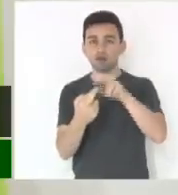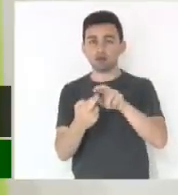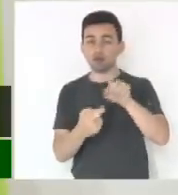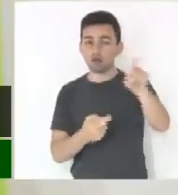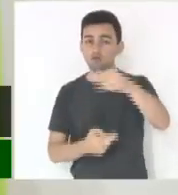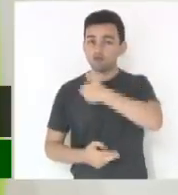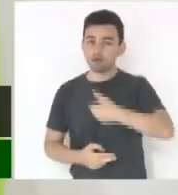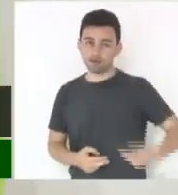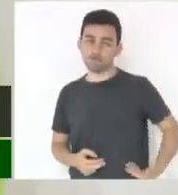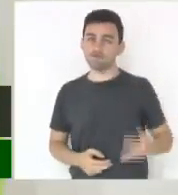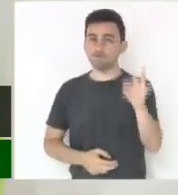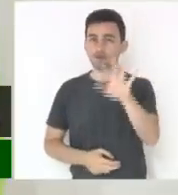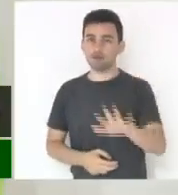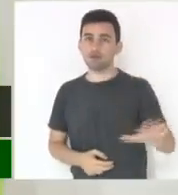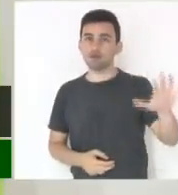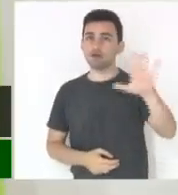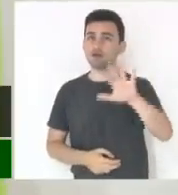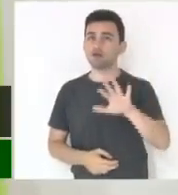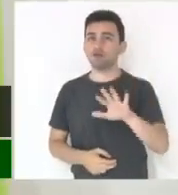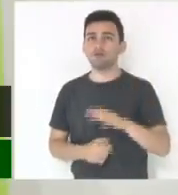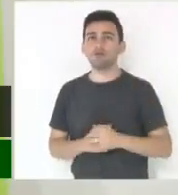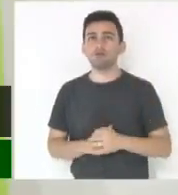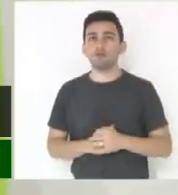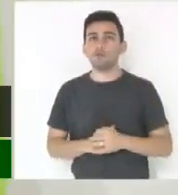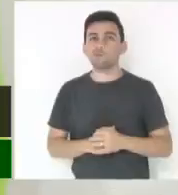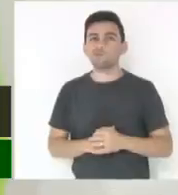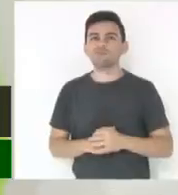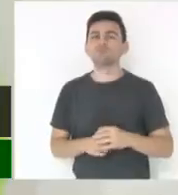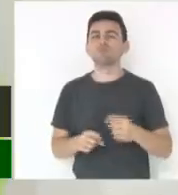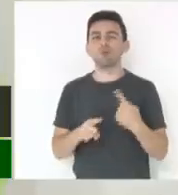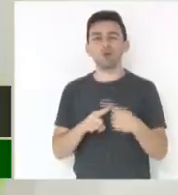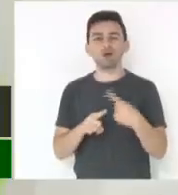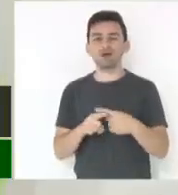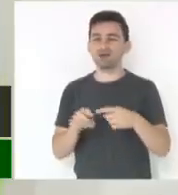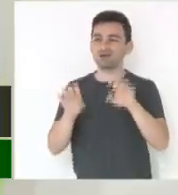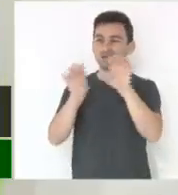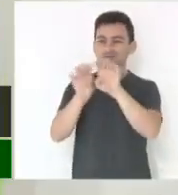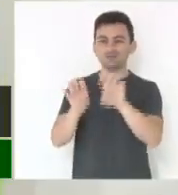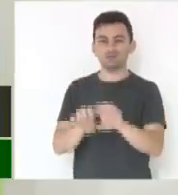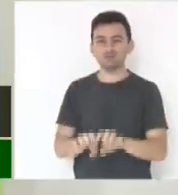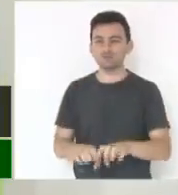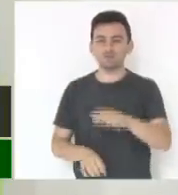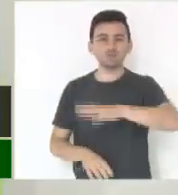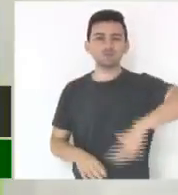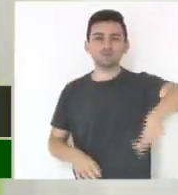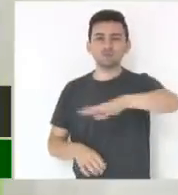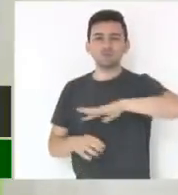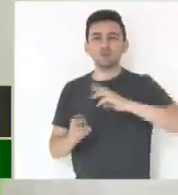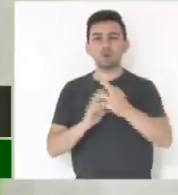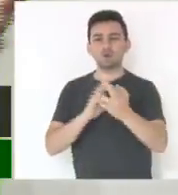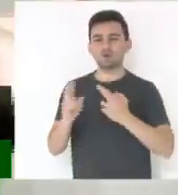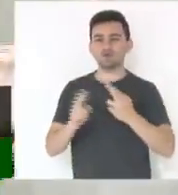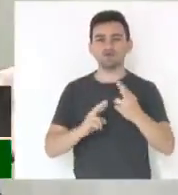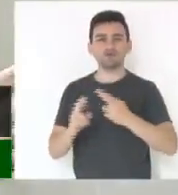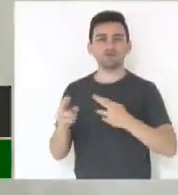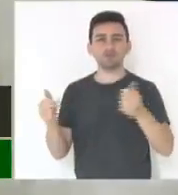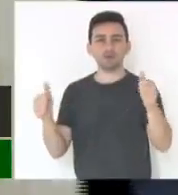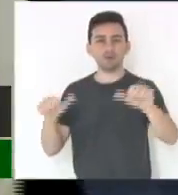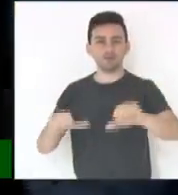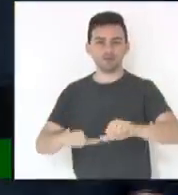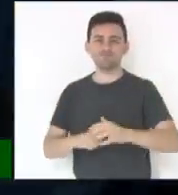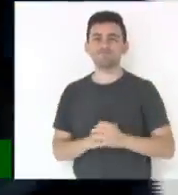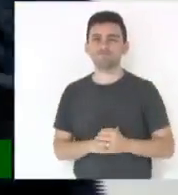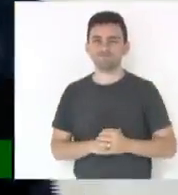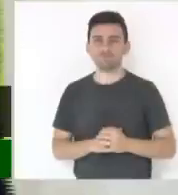E eu digo isso pela nossa infraestrutura, pelas nossas rodovias. E nós temos aqui